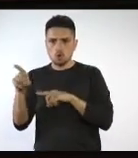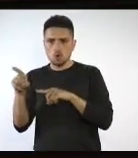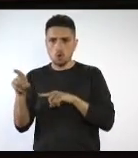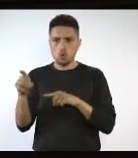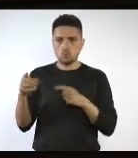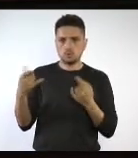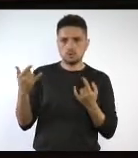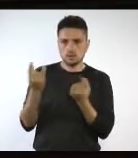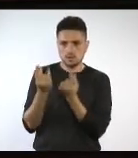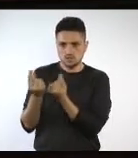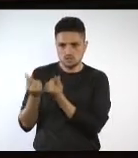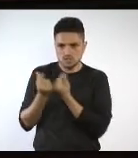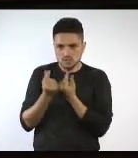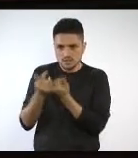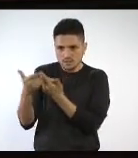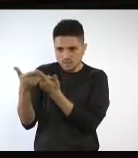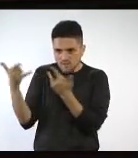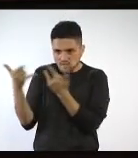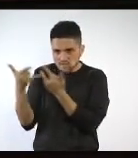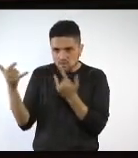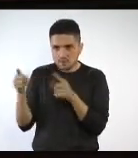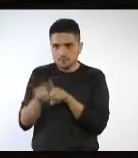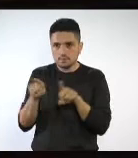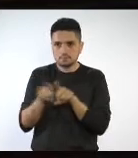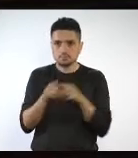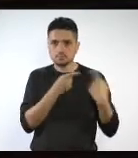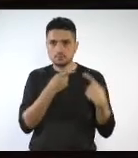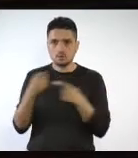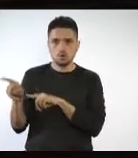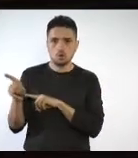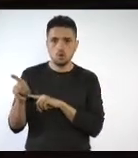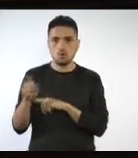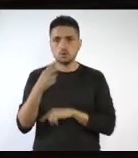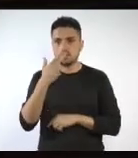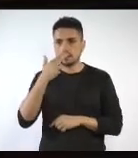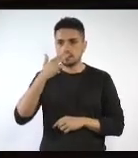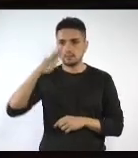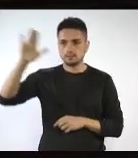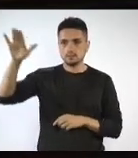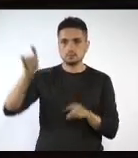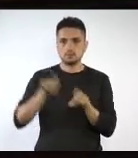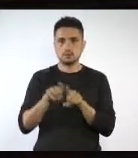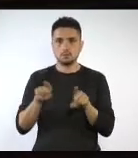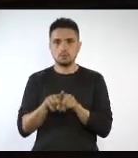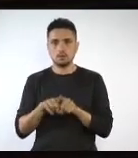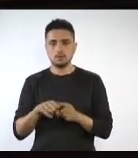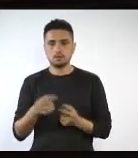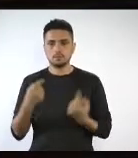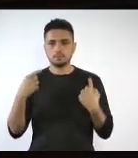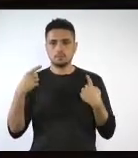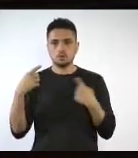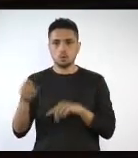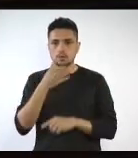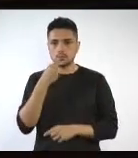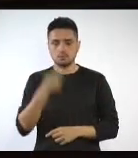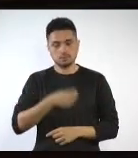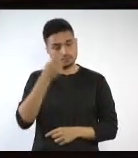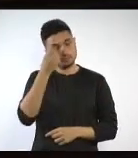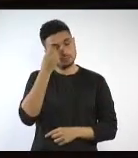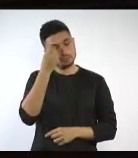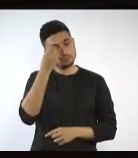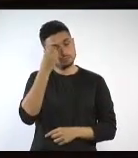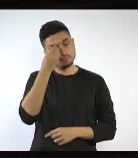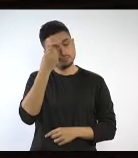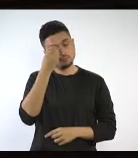o racismo e contra o terrorismo neoliberal, que naturaliza essas mortes. Outro ato que